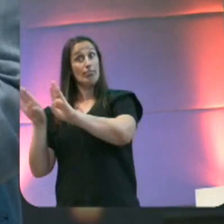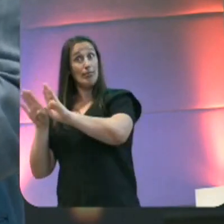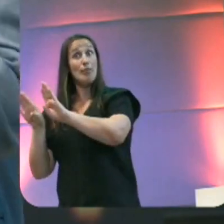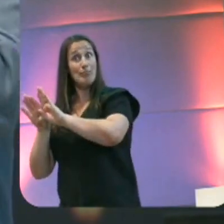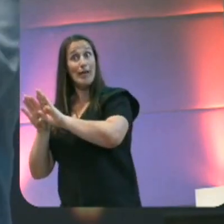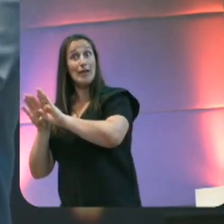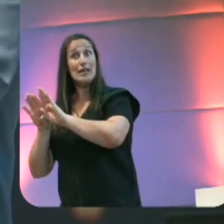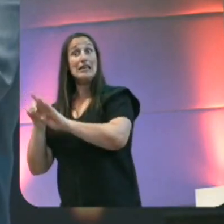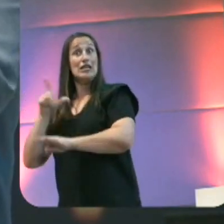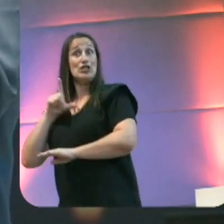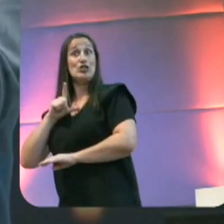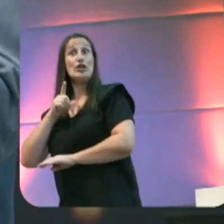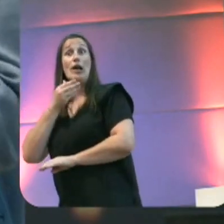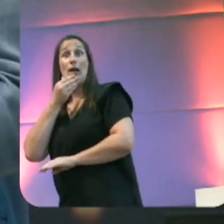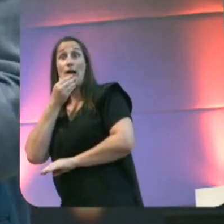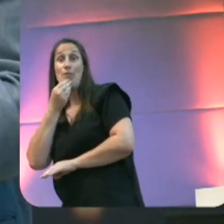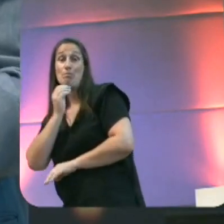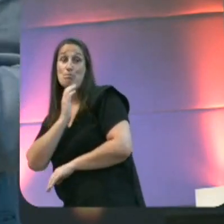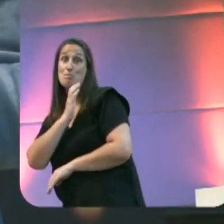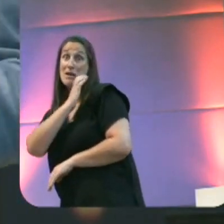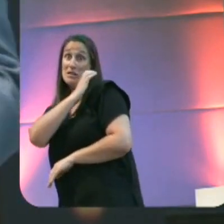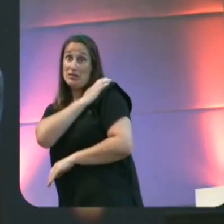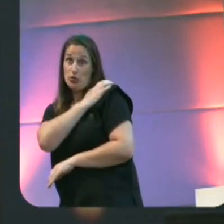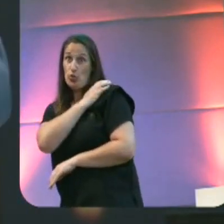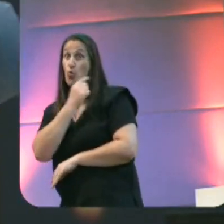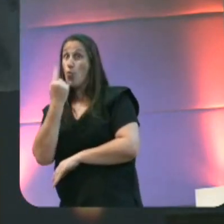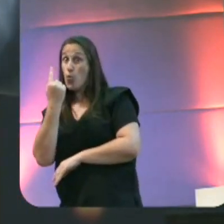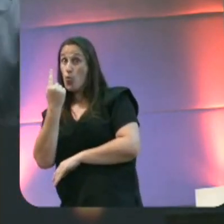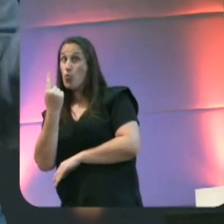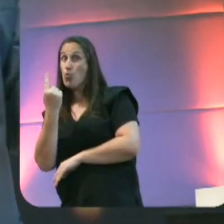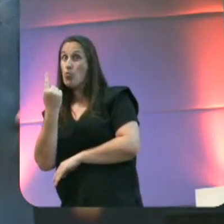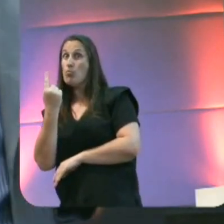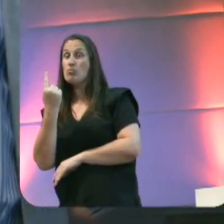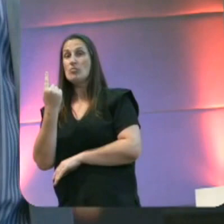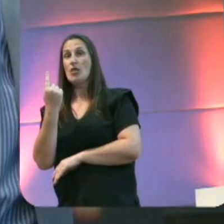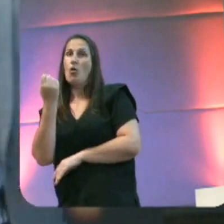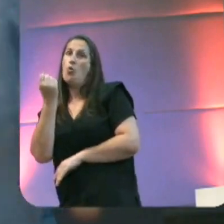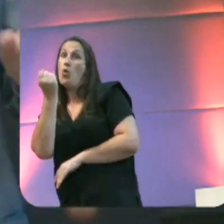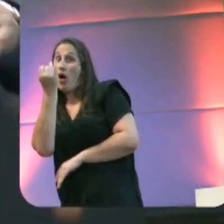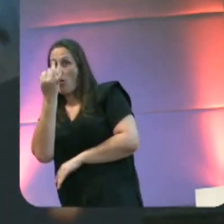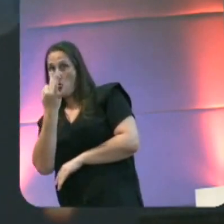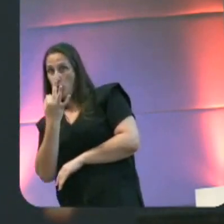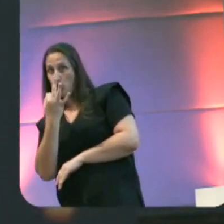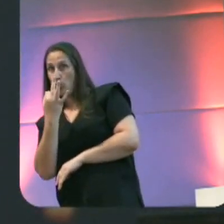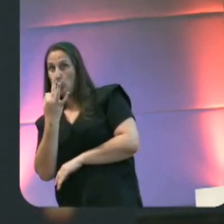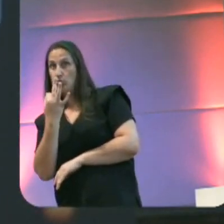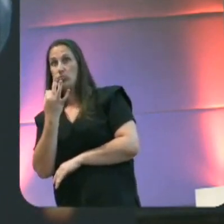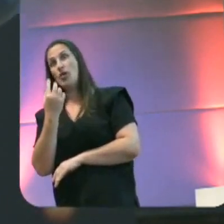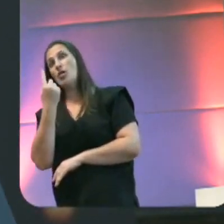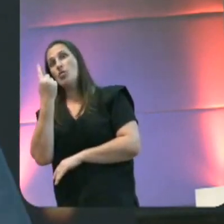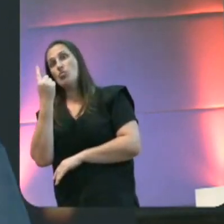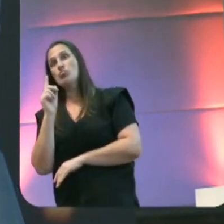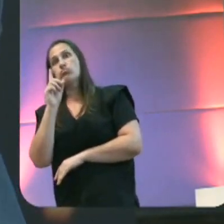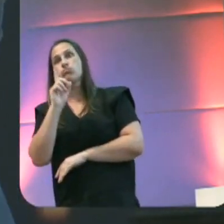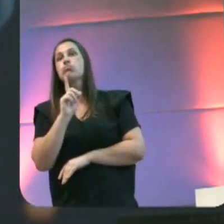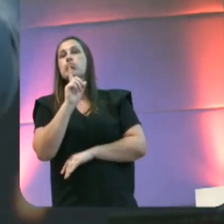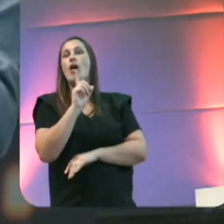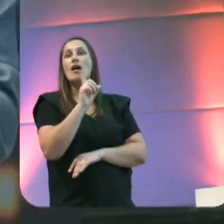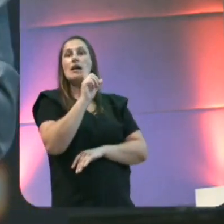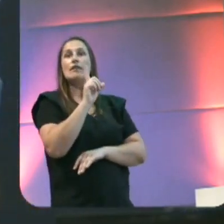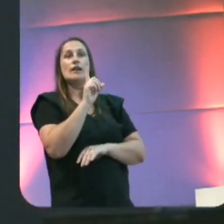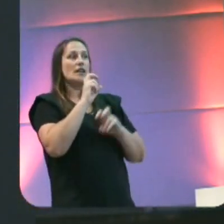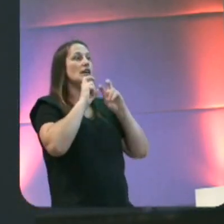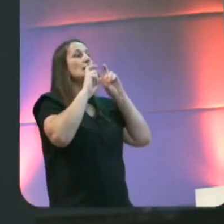padrinhos, e os padrinhos tinham um papel. Um dos padrinhos saía, ou alguns dos padrinhos saíam à frente, gritando